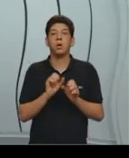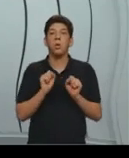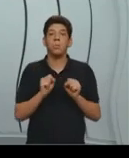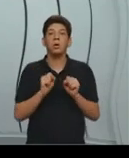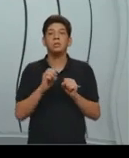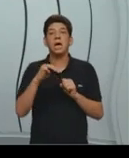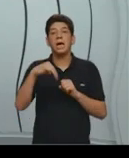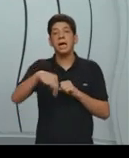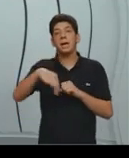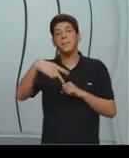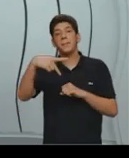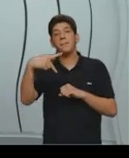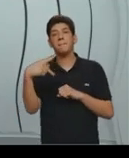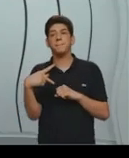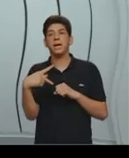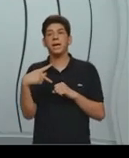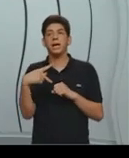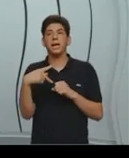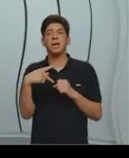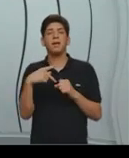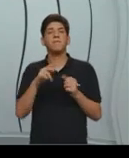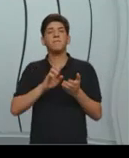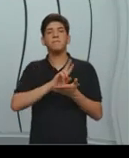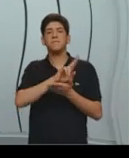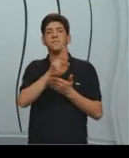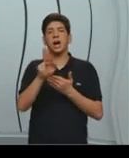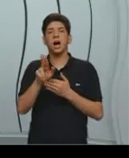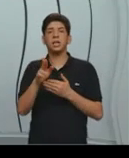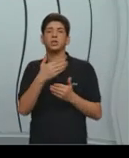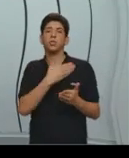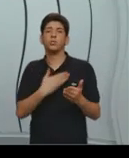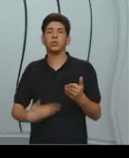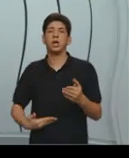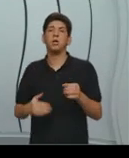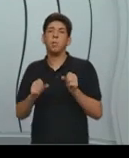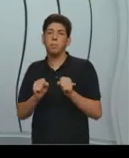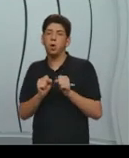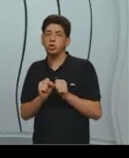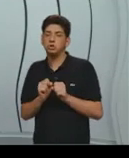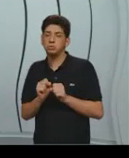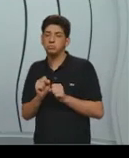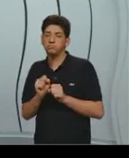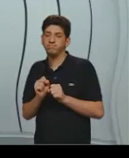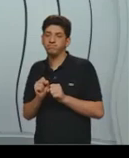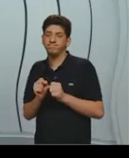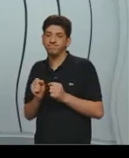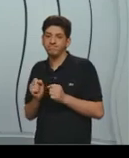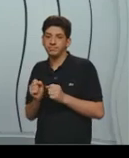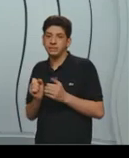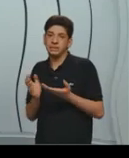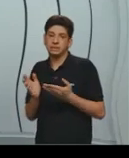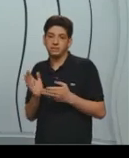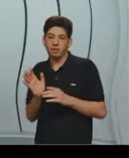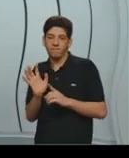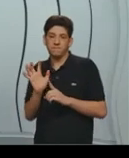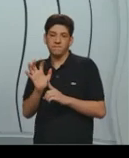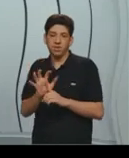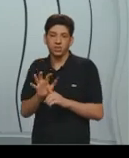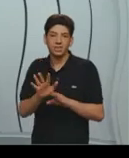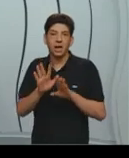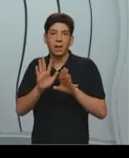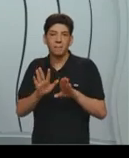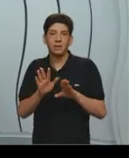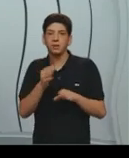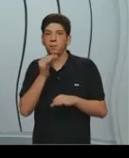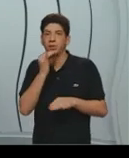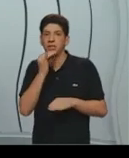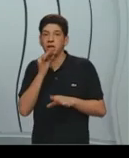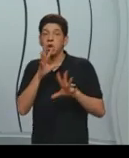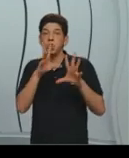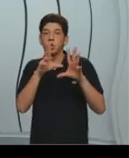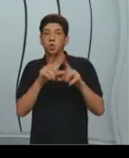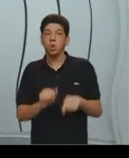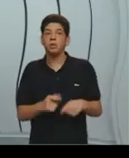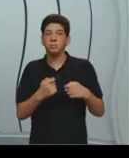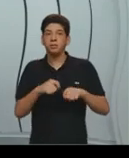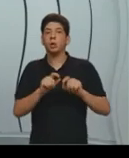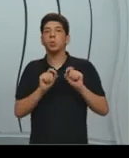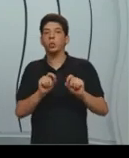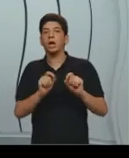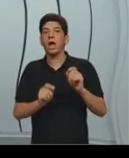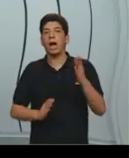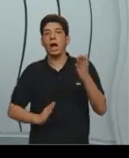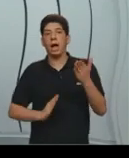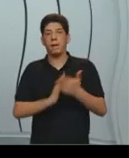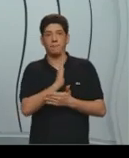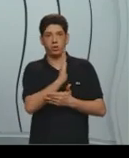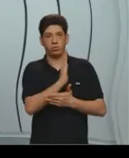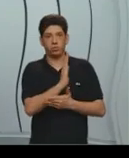uma série de processos que o governo ele pode interferir, mas ele nunca pode fazer nada sem aprovação. E aí é a confusão que se tem, né? Nessa discussão